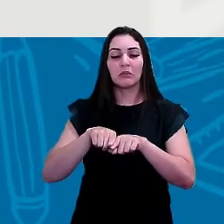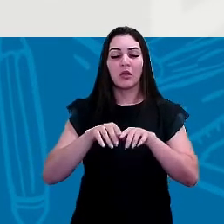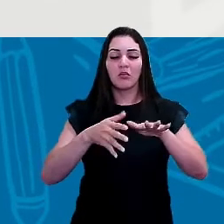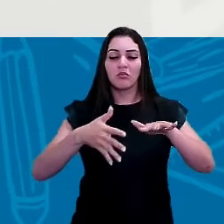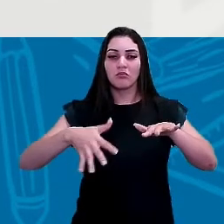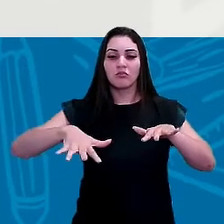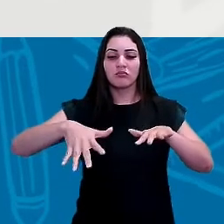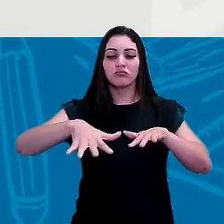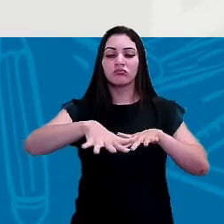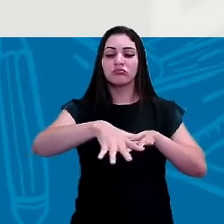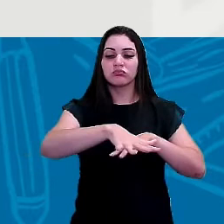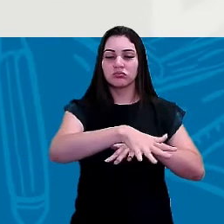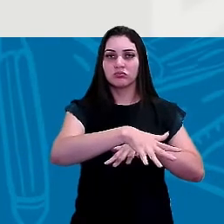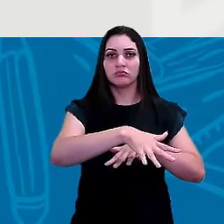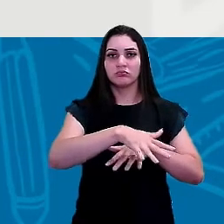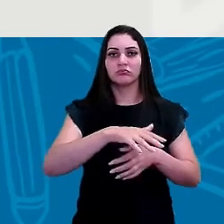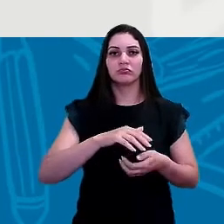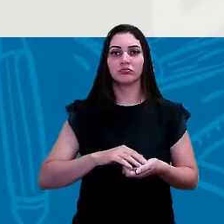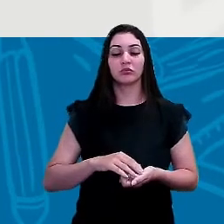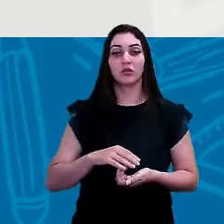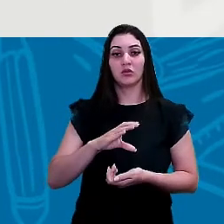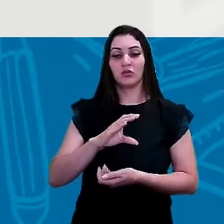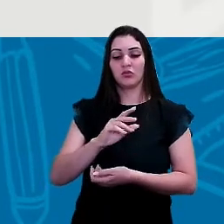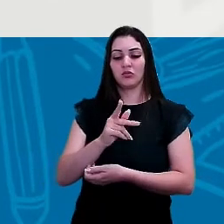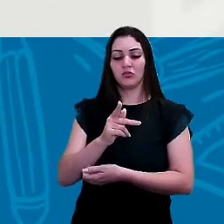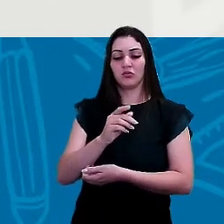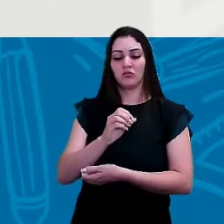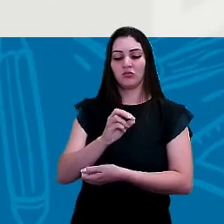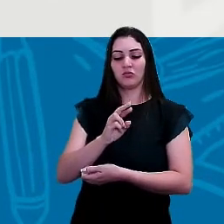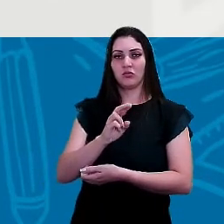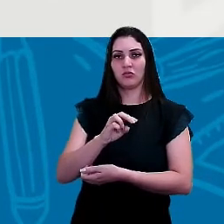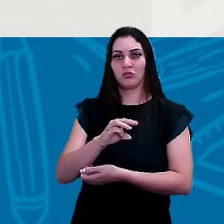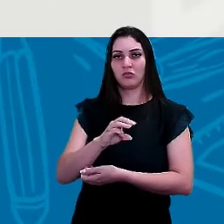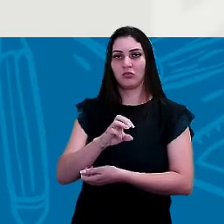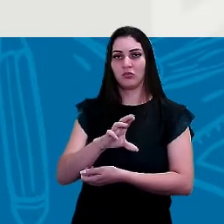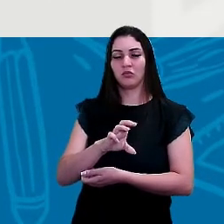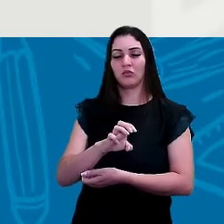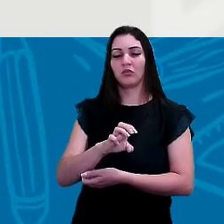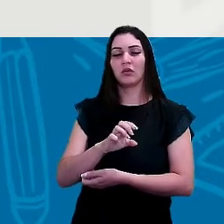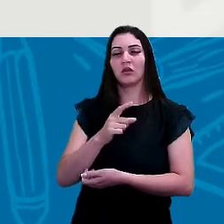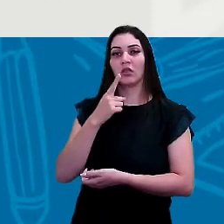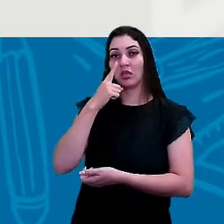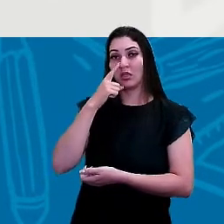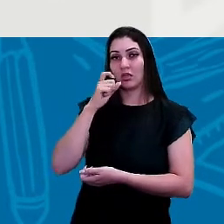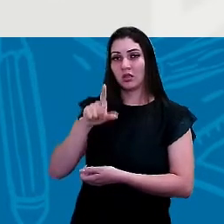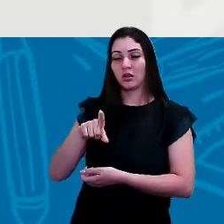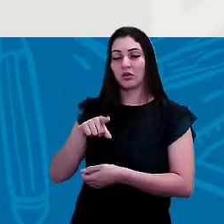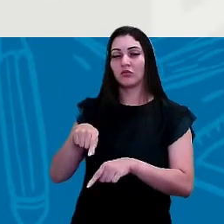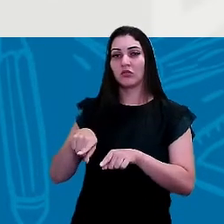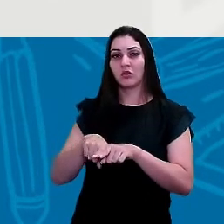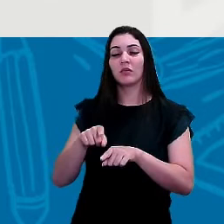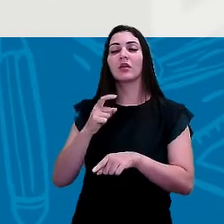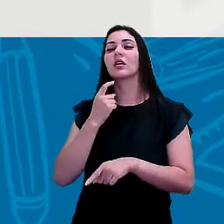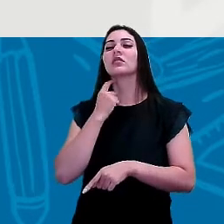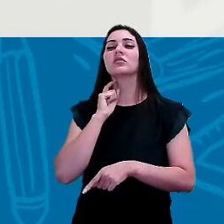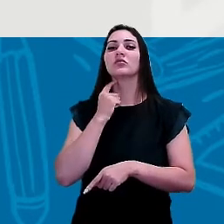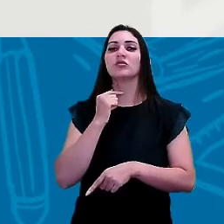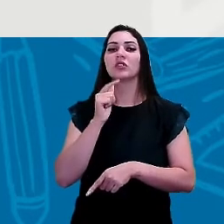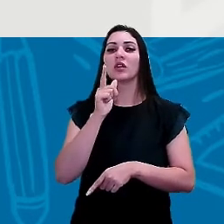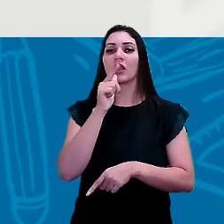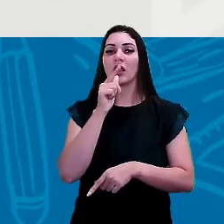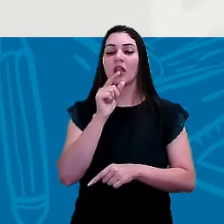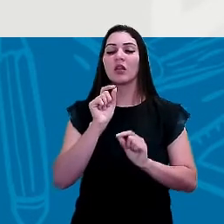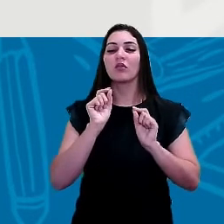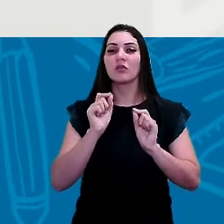componentes orgânicos oriundos do chorume de lixo e cemitérios. A poluição das águas também ocorre pelo